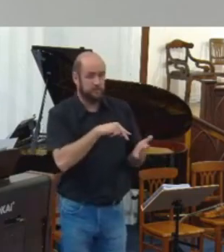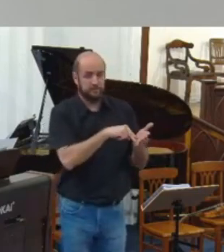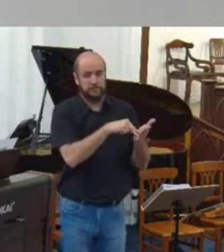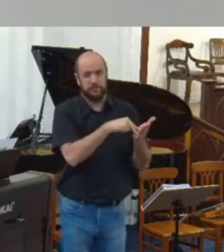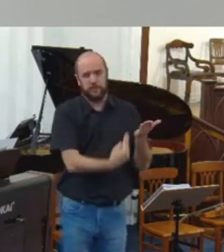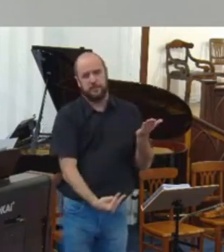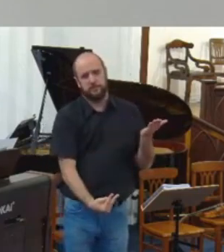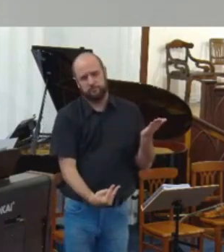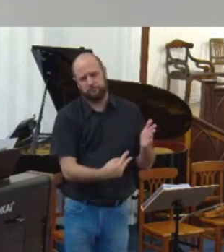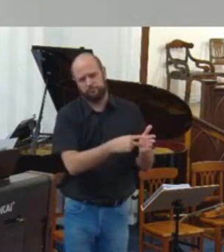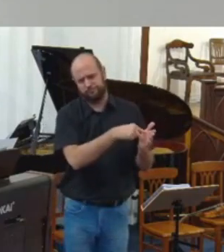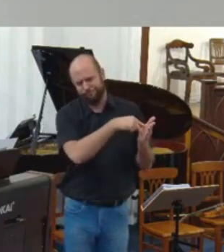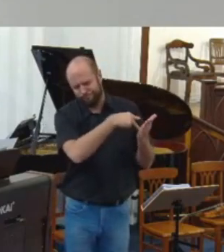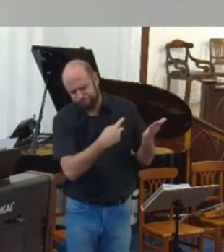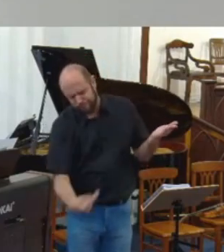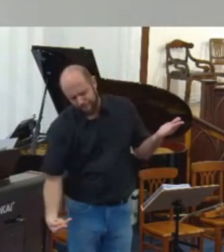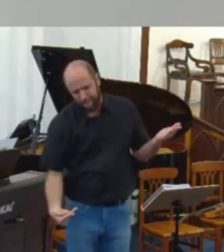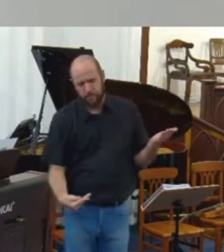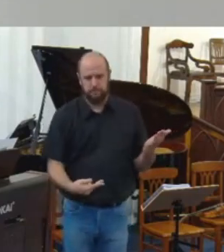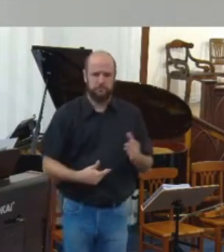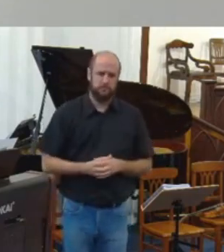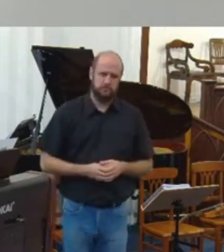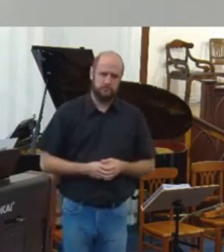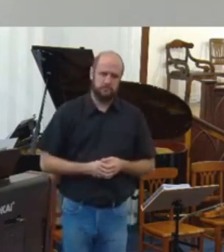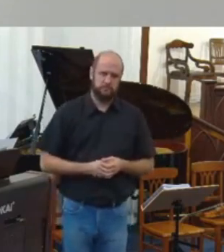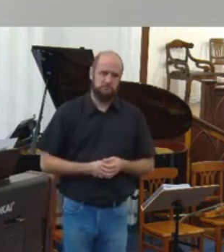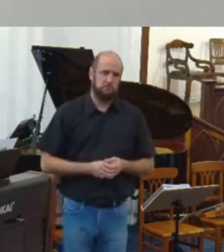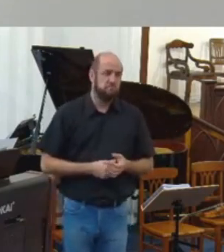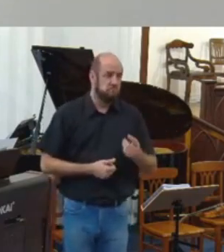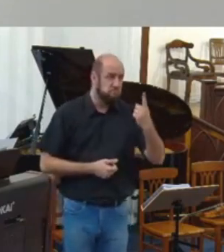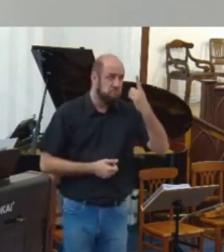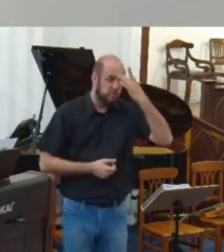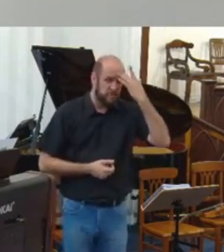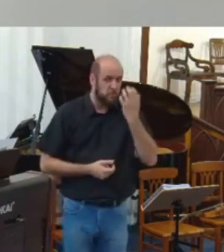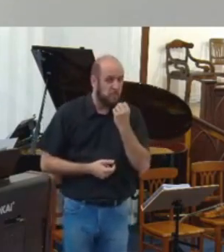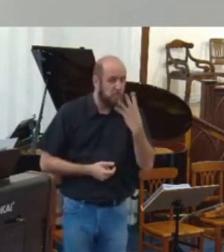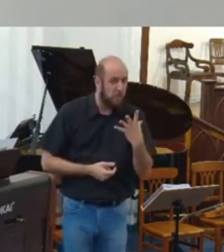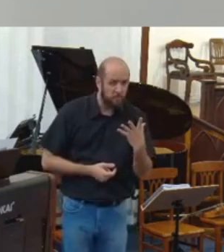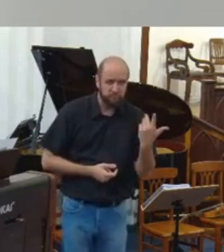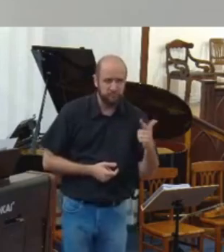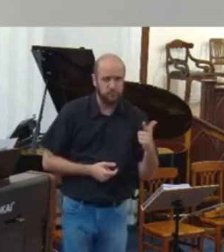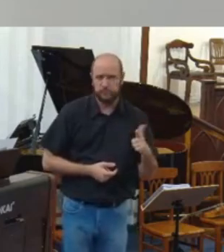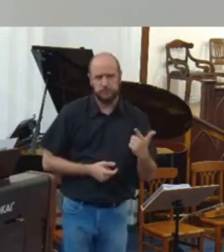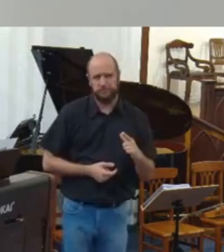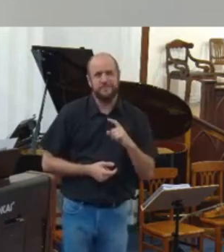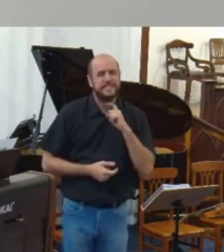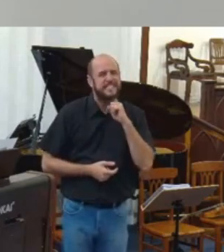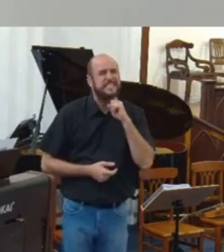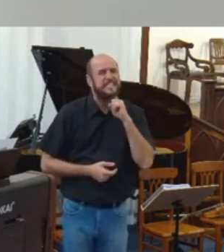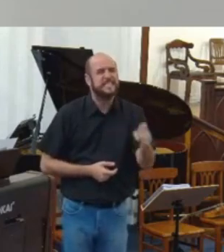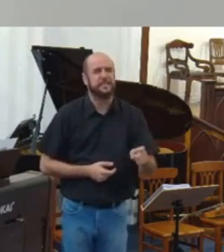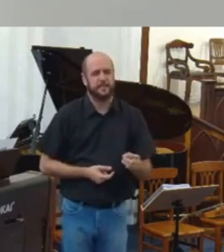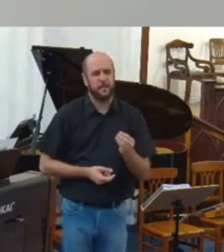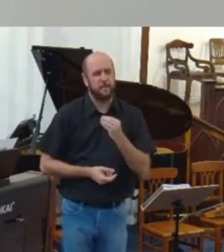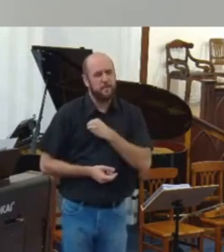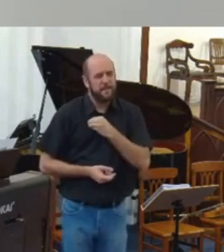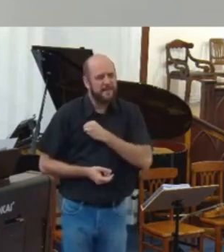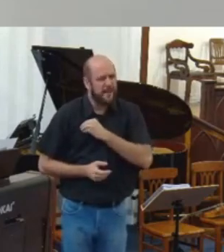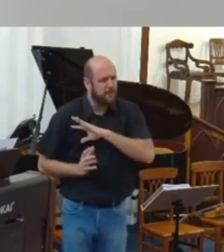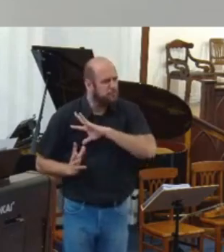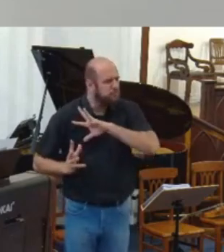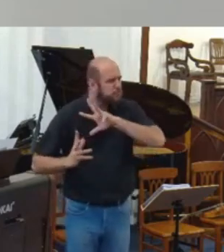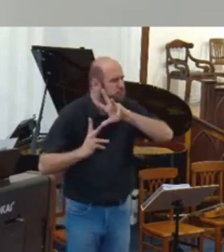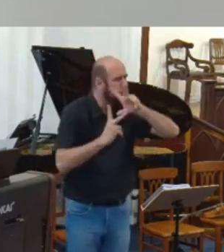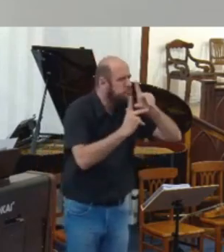caídos, muito caídos, que não há nenhum bom, nenhum sequer, que todos pecaram